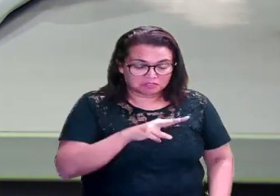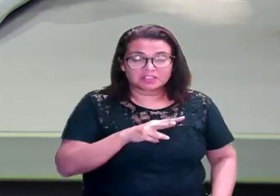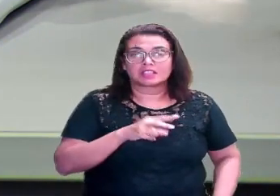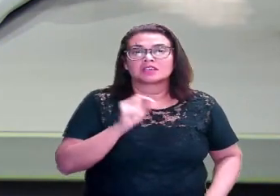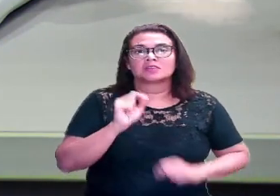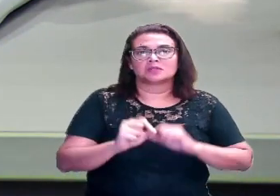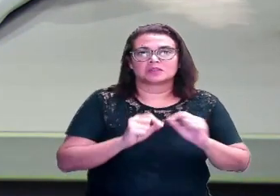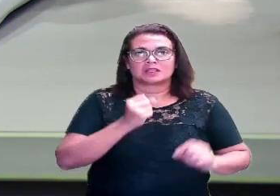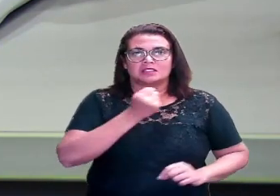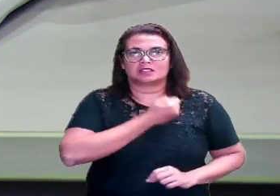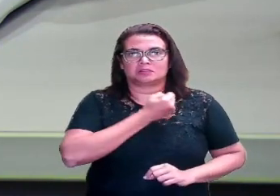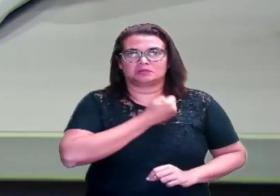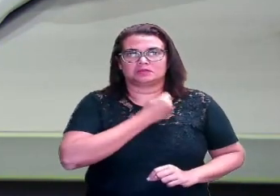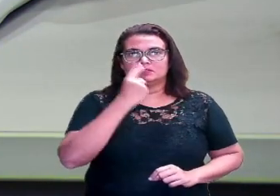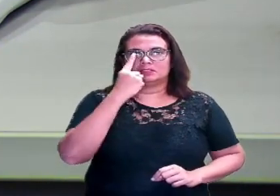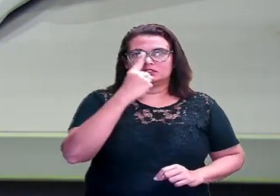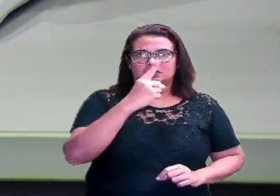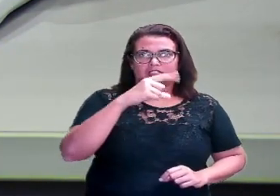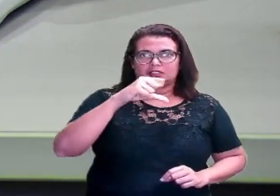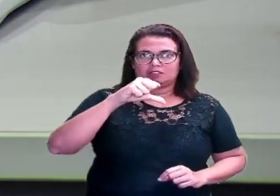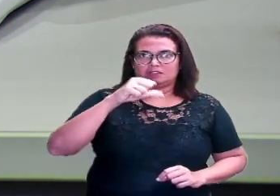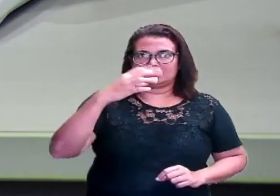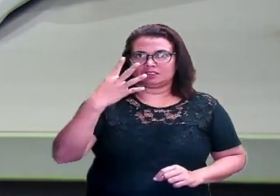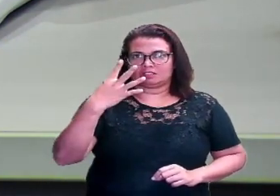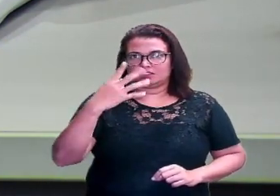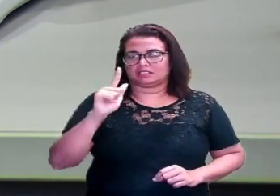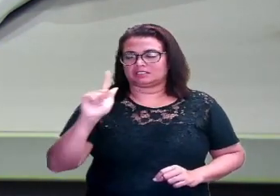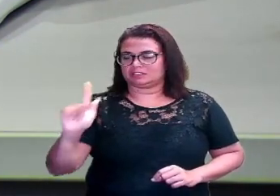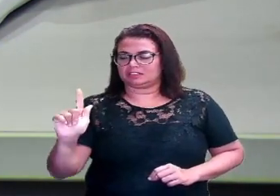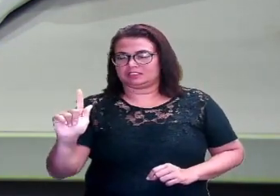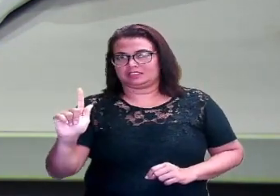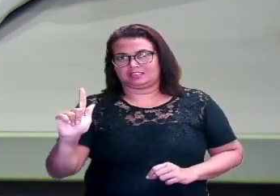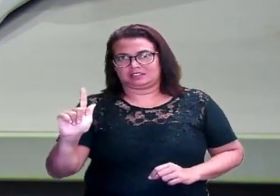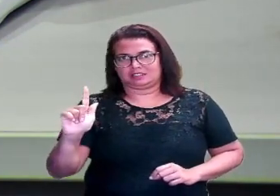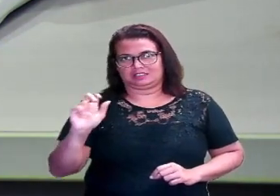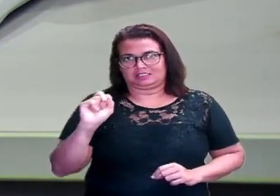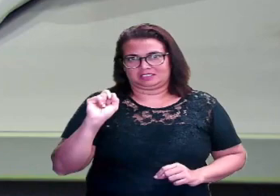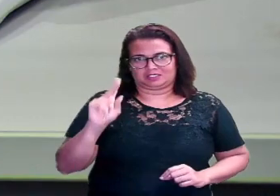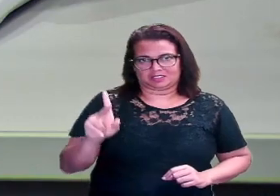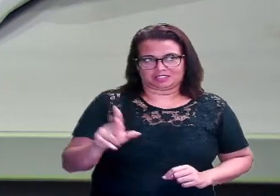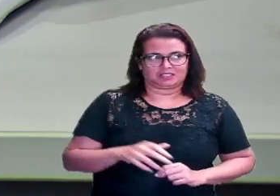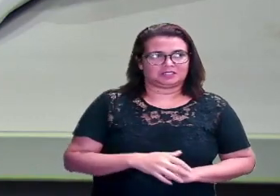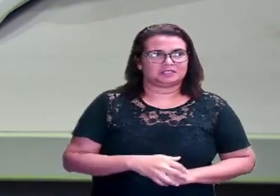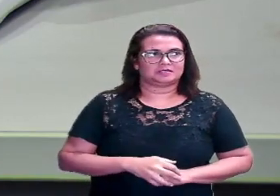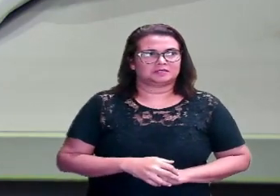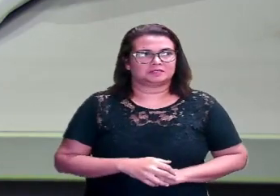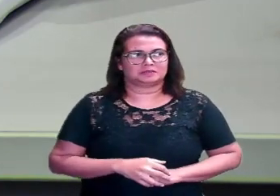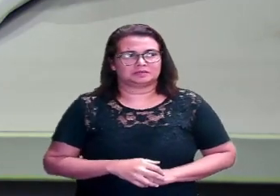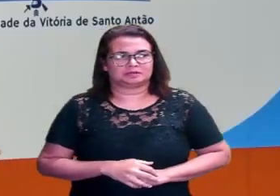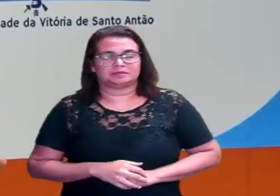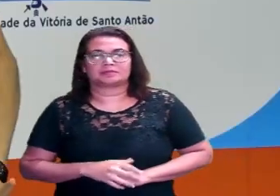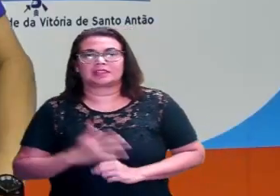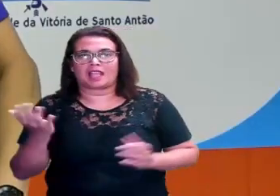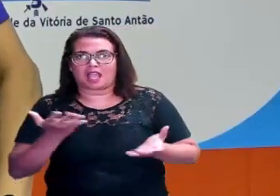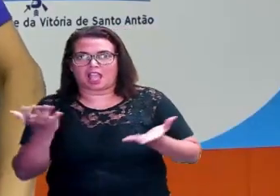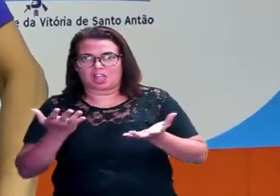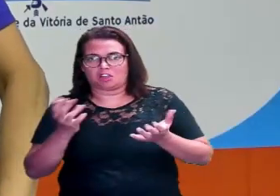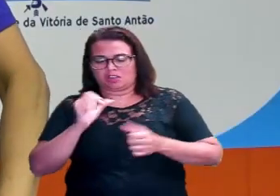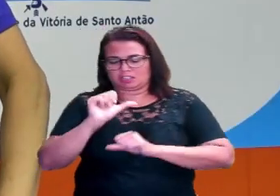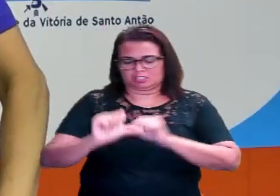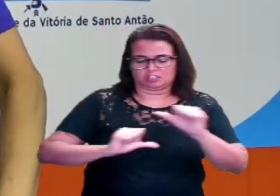aqui que ele pesa 194 gramas, ok? Então, vou pesar